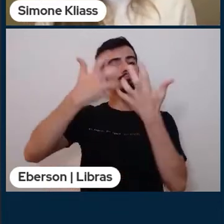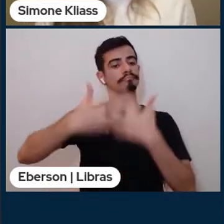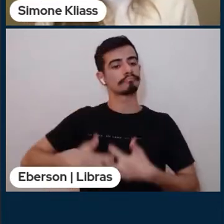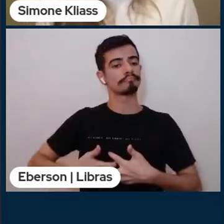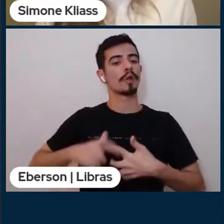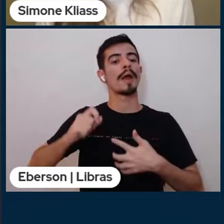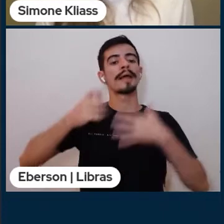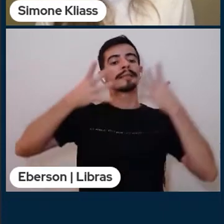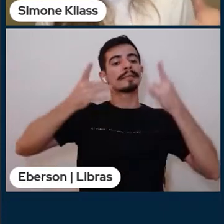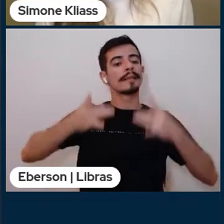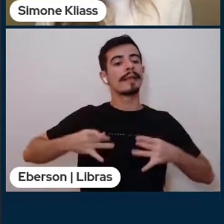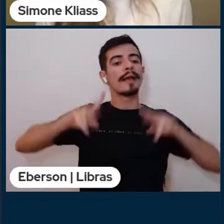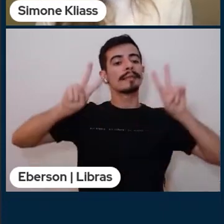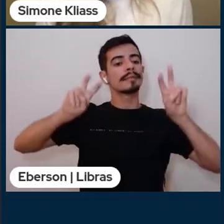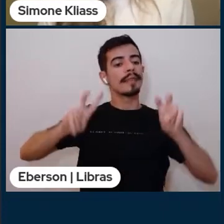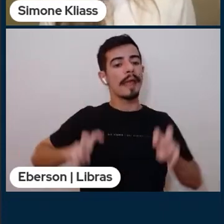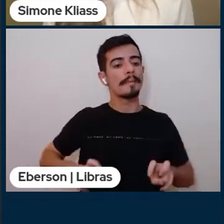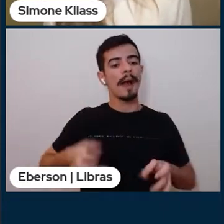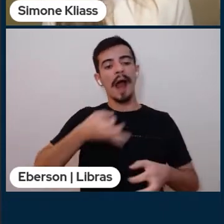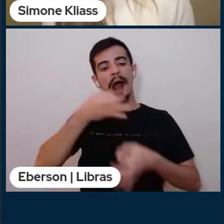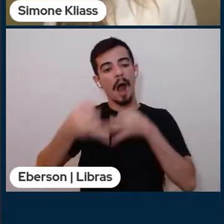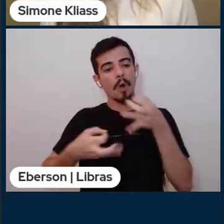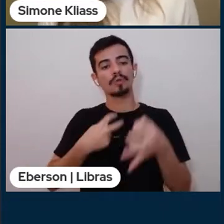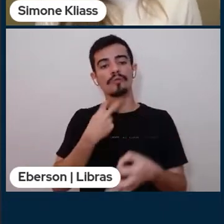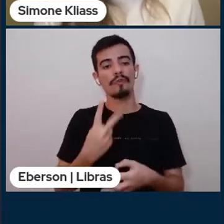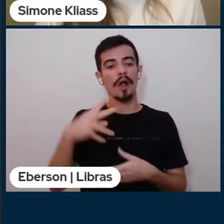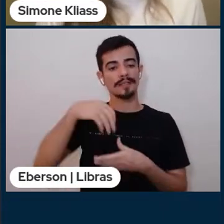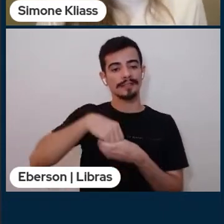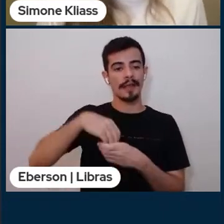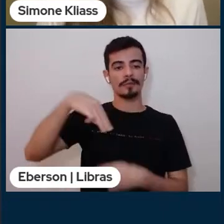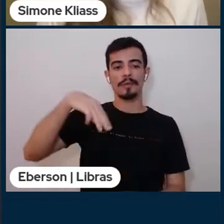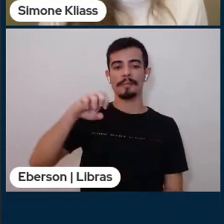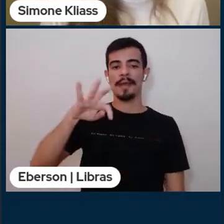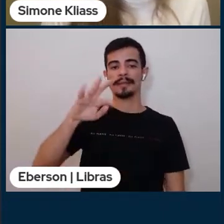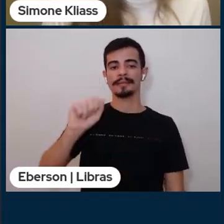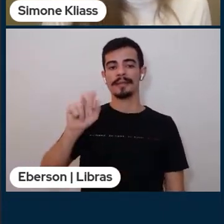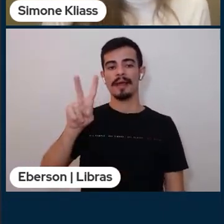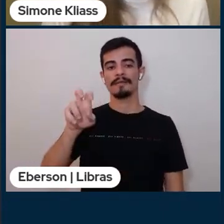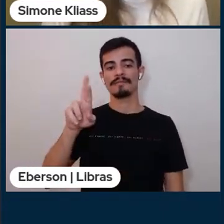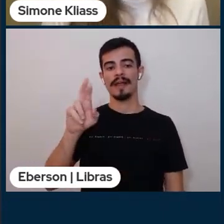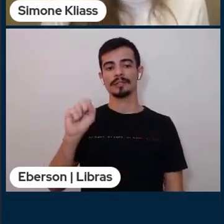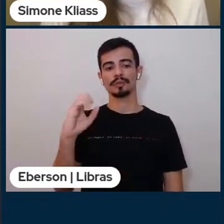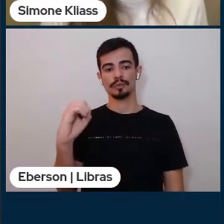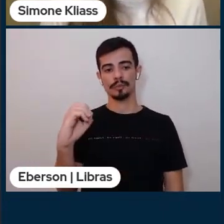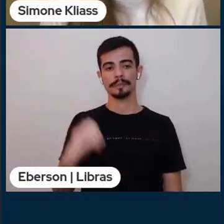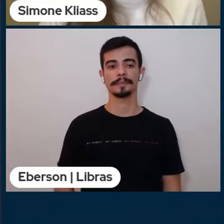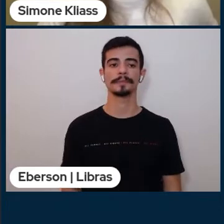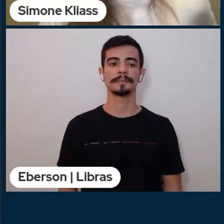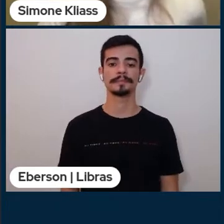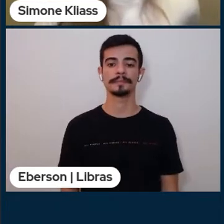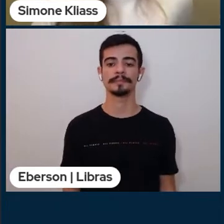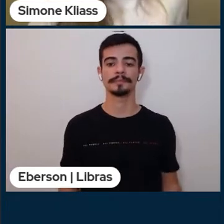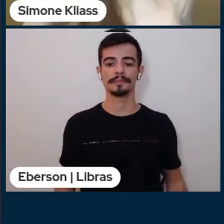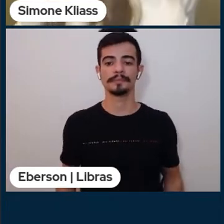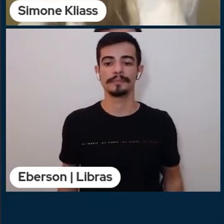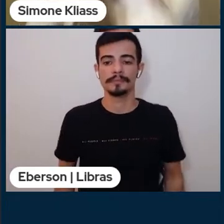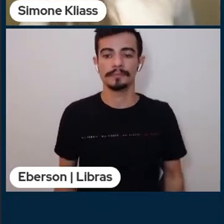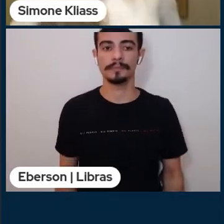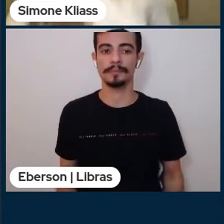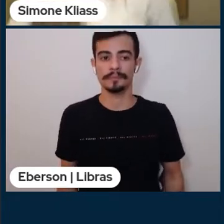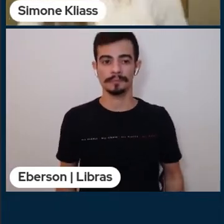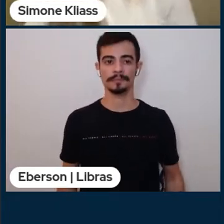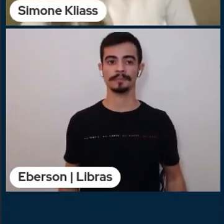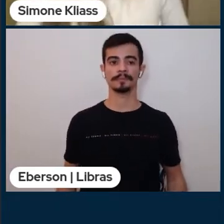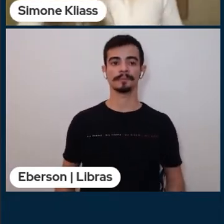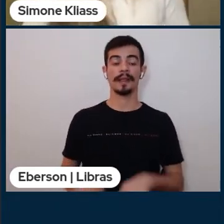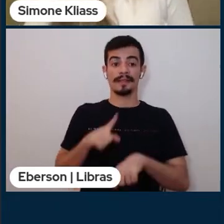de áudio e voz + conversa vamos lá quero saber quanto tempo eu tenho tá tranquilo então tá bom obrigada